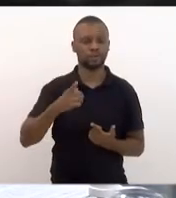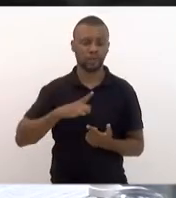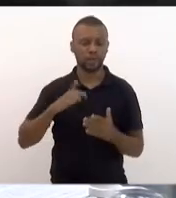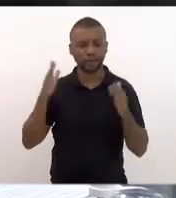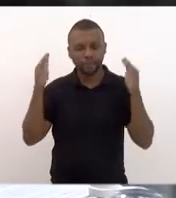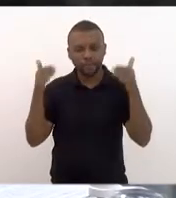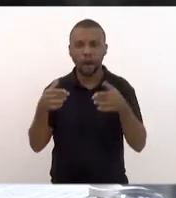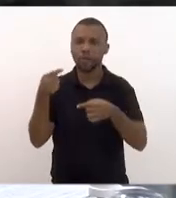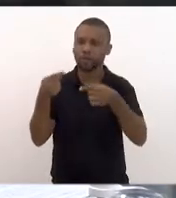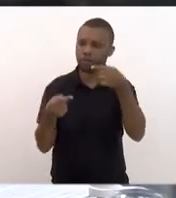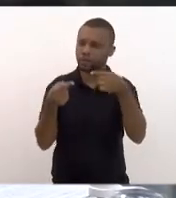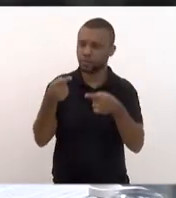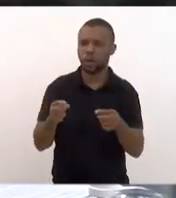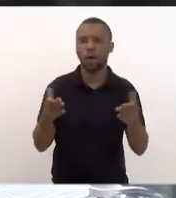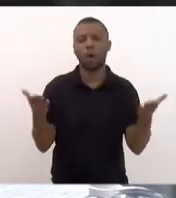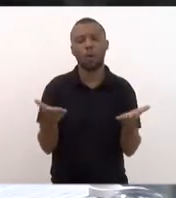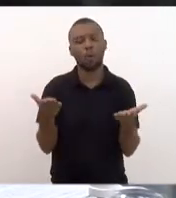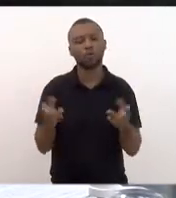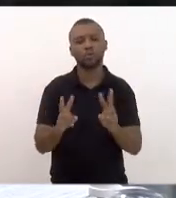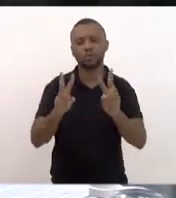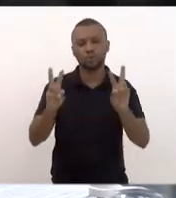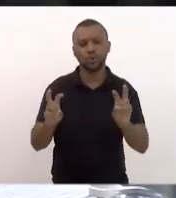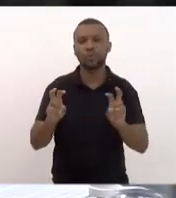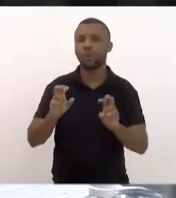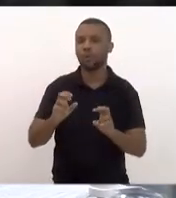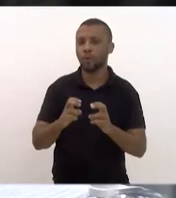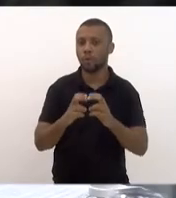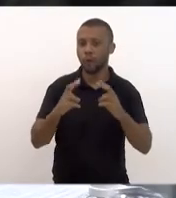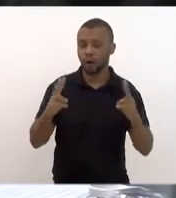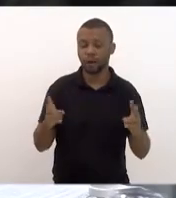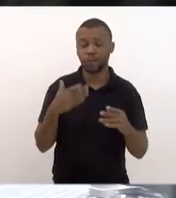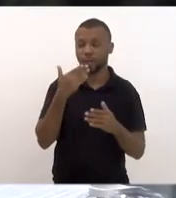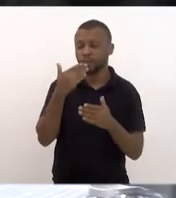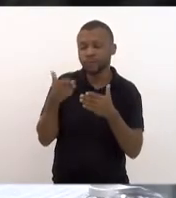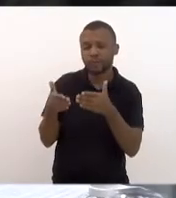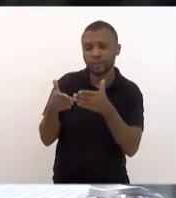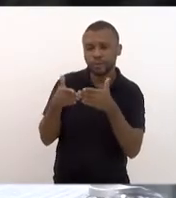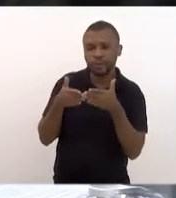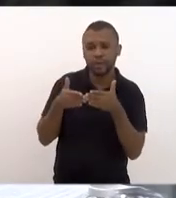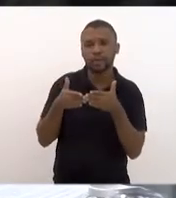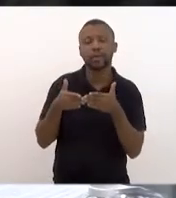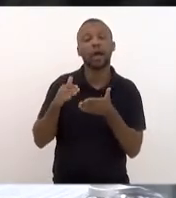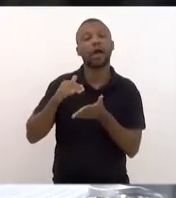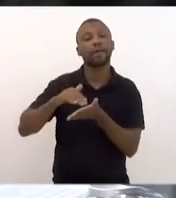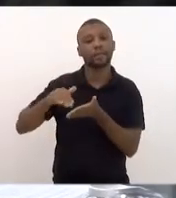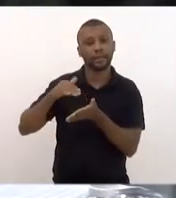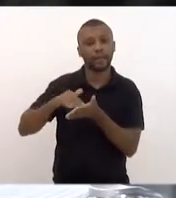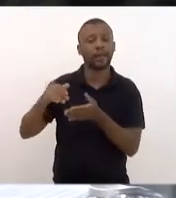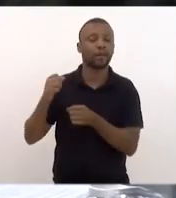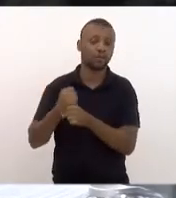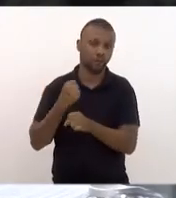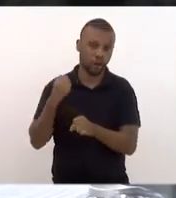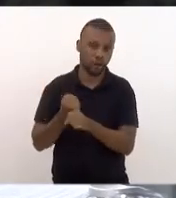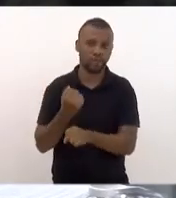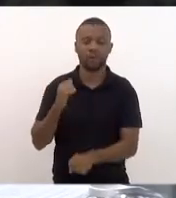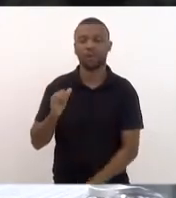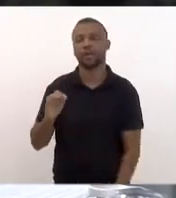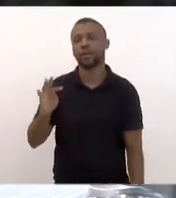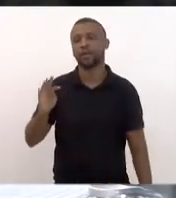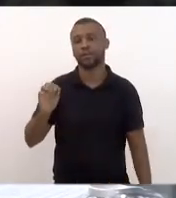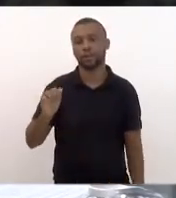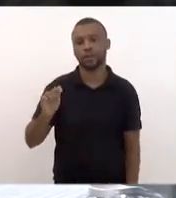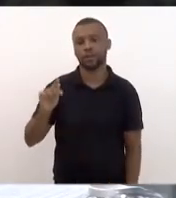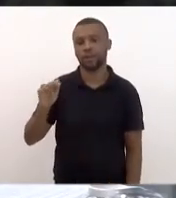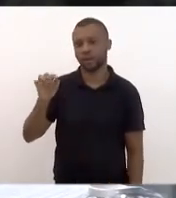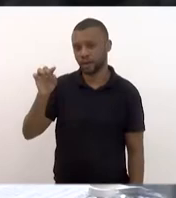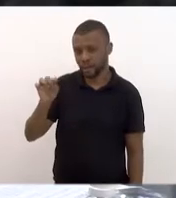da nossa discussão hoje sobre o arco metropolitano. Eu vou pedir licença, a secretária de obras de Itaguaí, Elisa